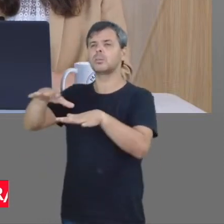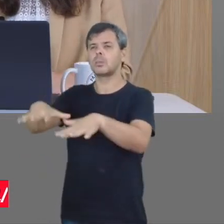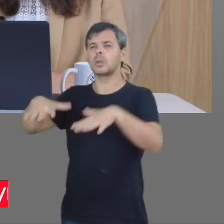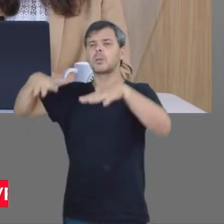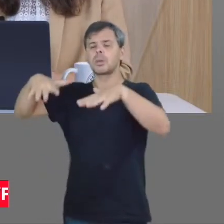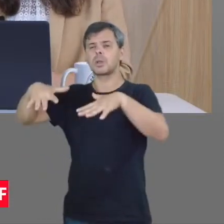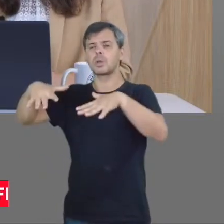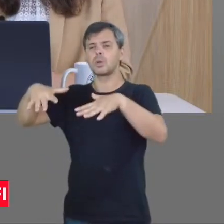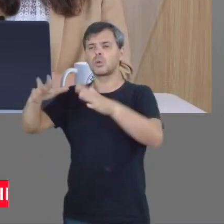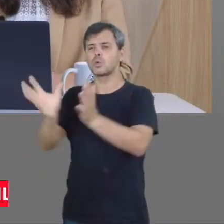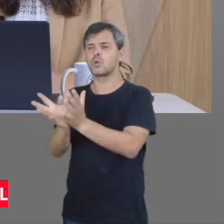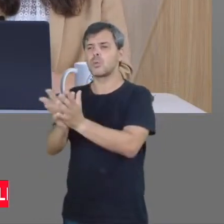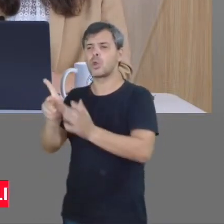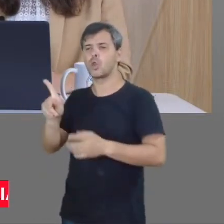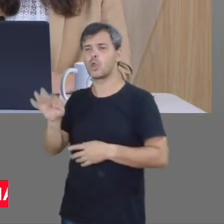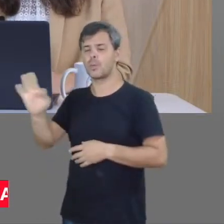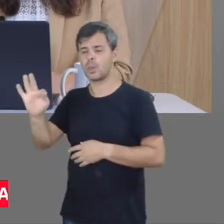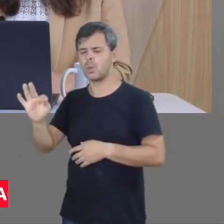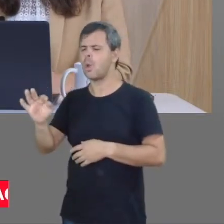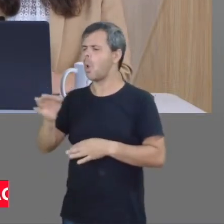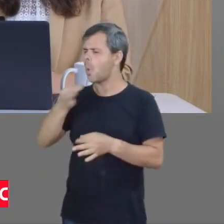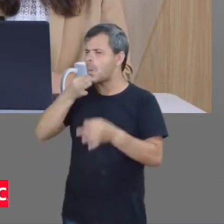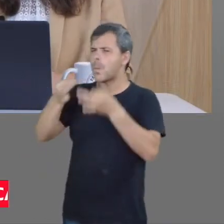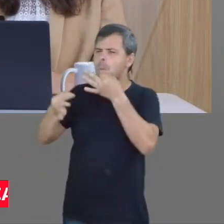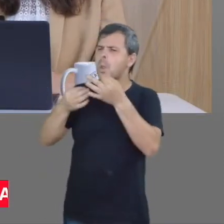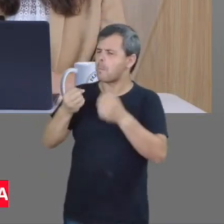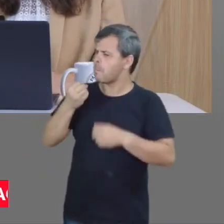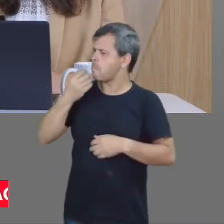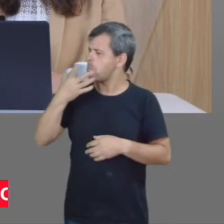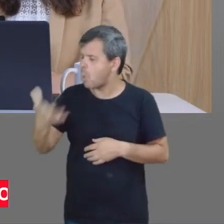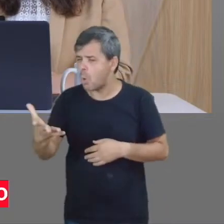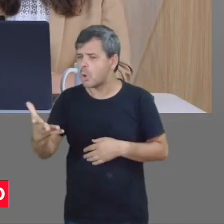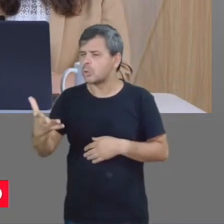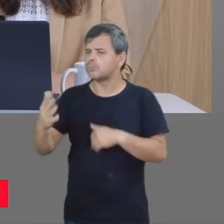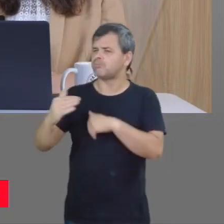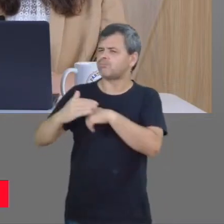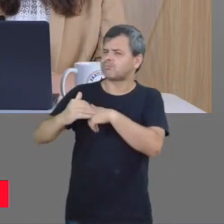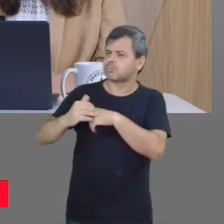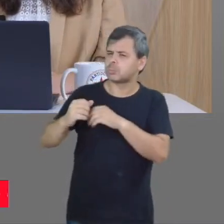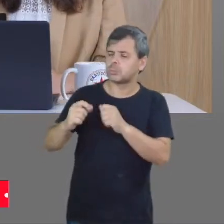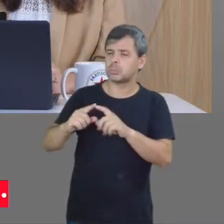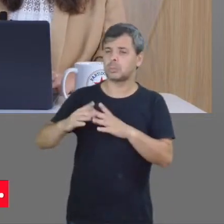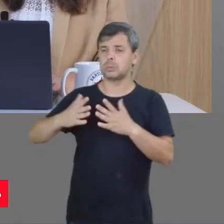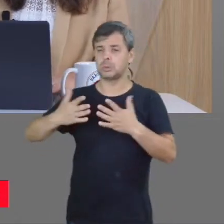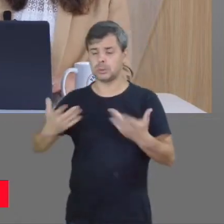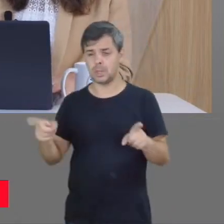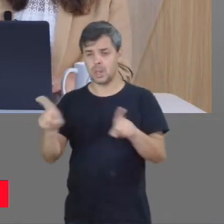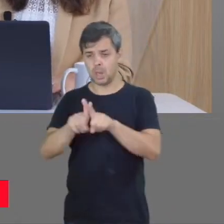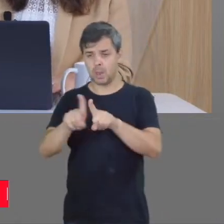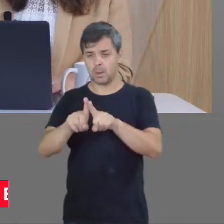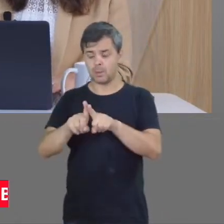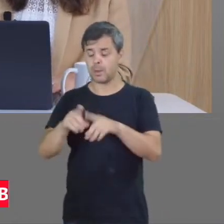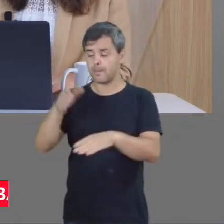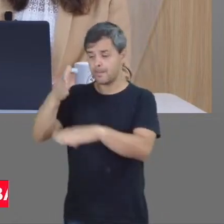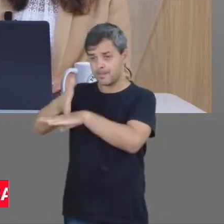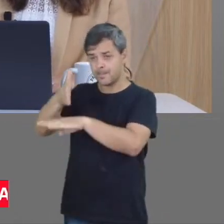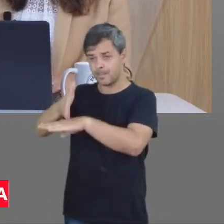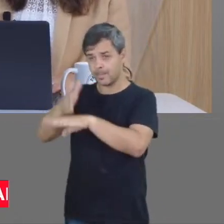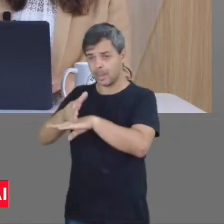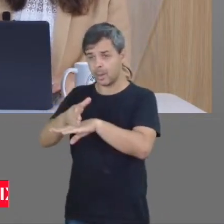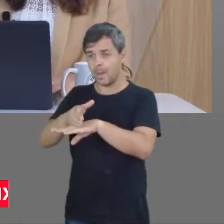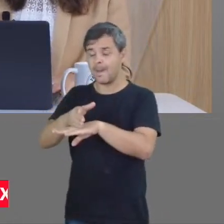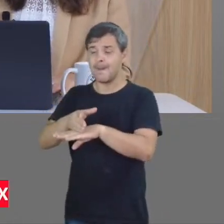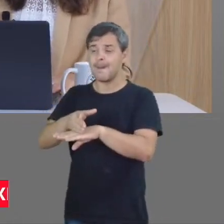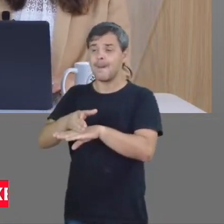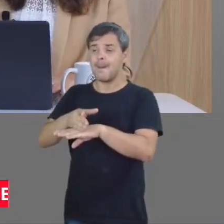do PT, que deu contribuições e foi de uma generosidade muito grande. Também tivemos presente o presidente